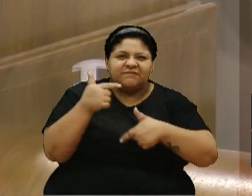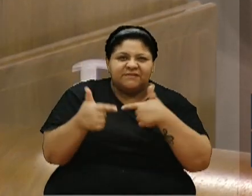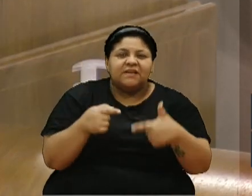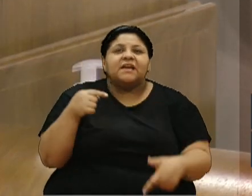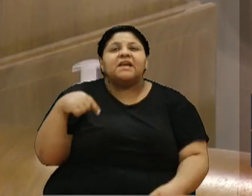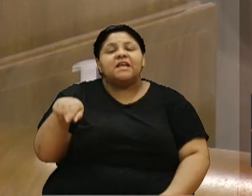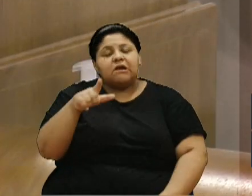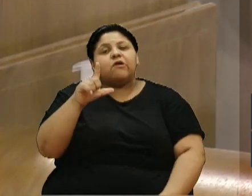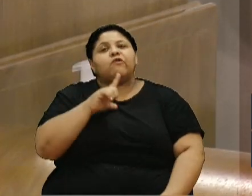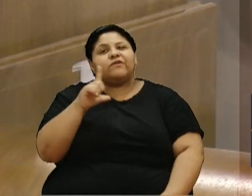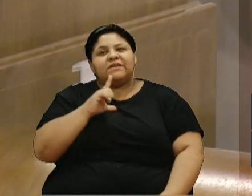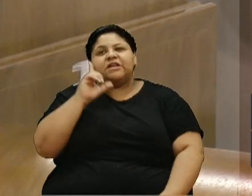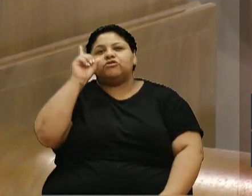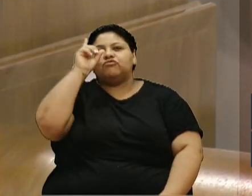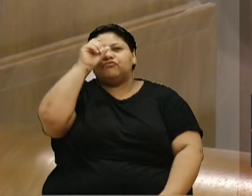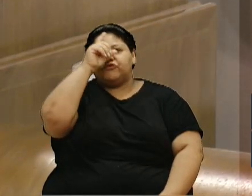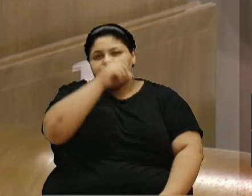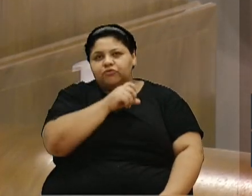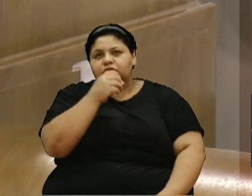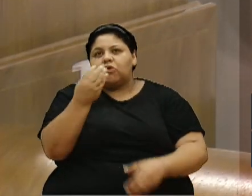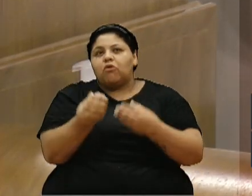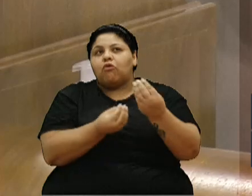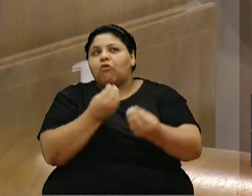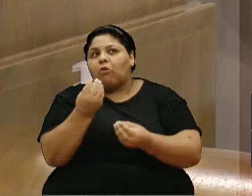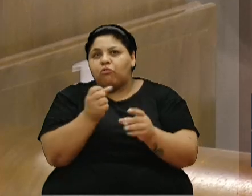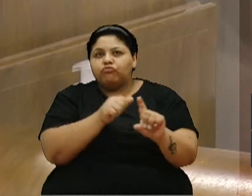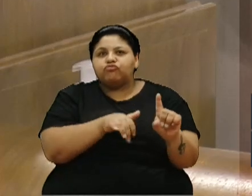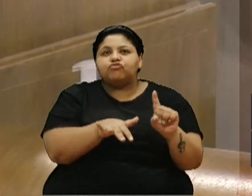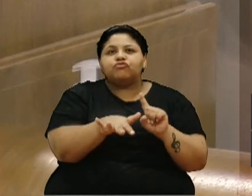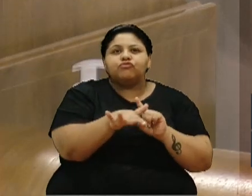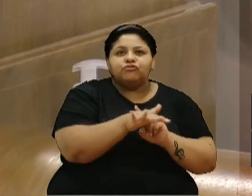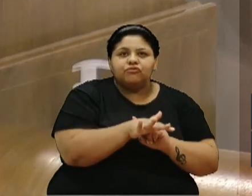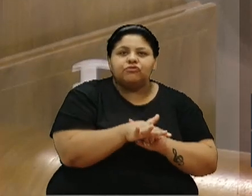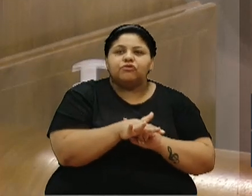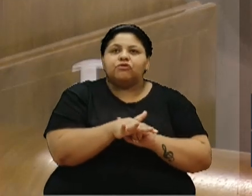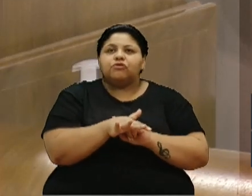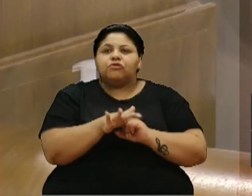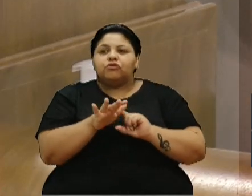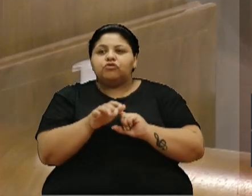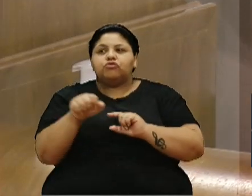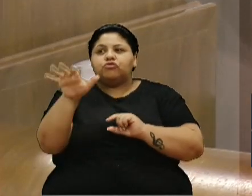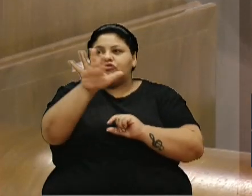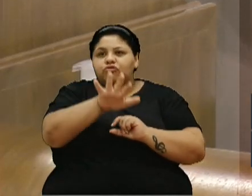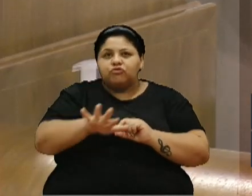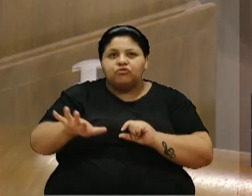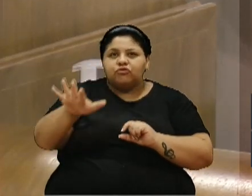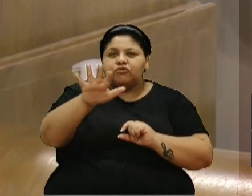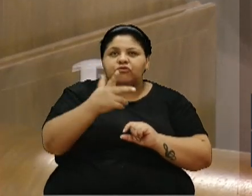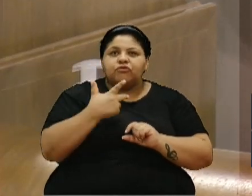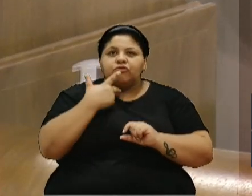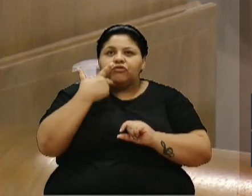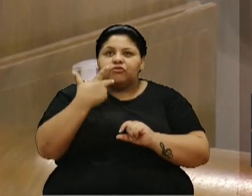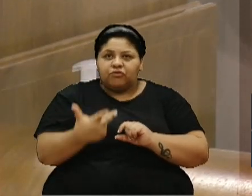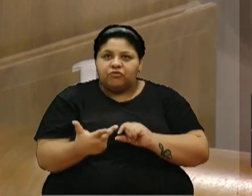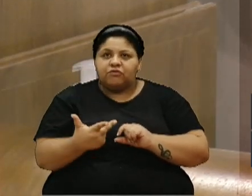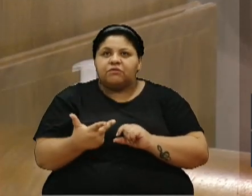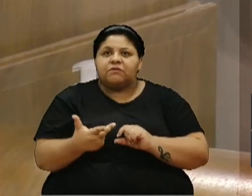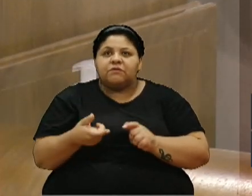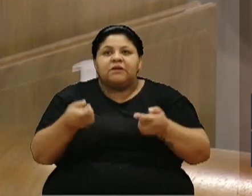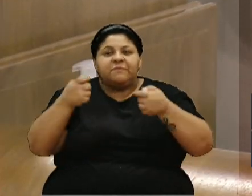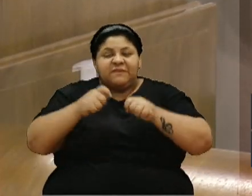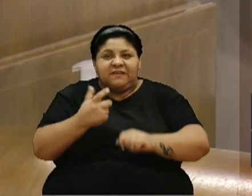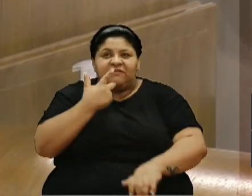gente ainda tem dificuldades enquanto sociedade, enquanto comum, falar sobre isso como algo que deve